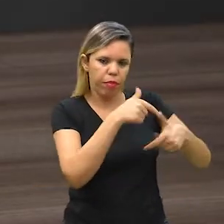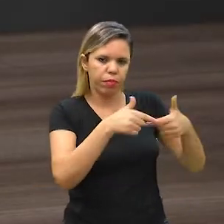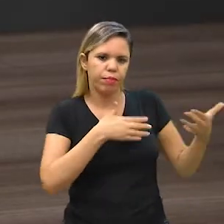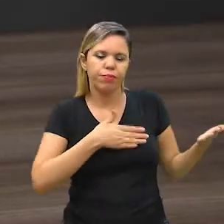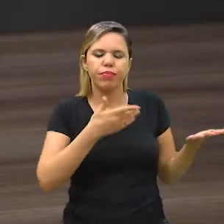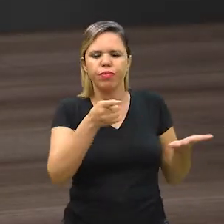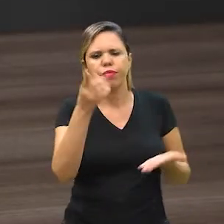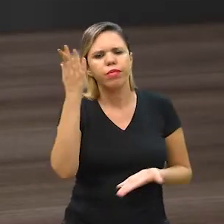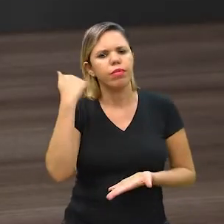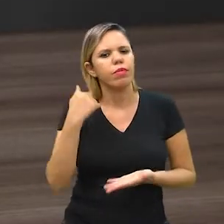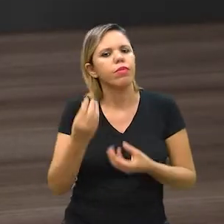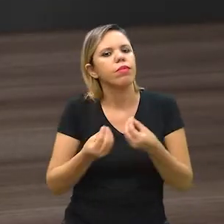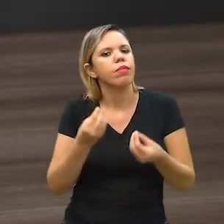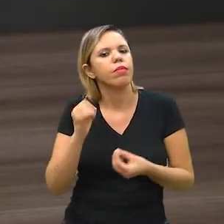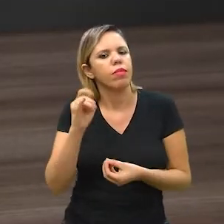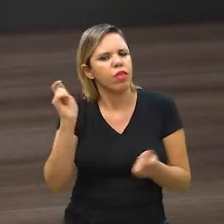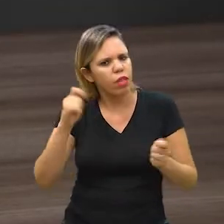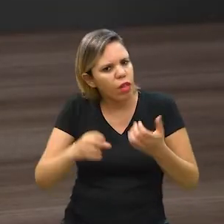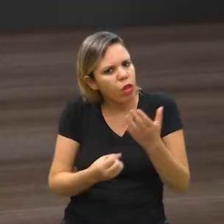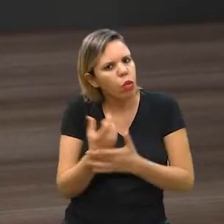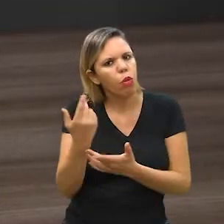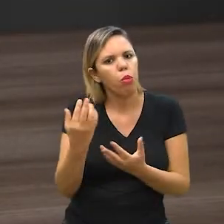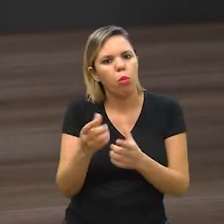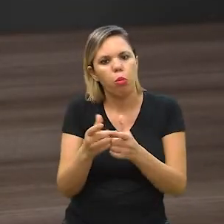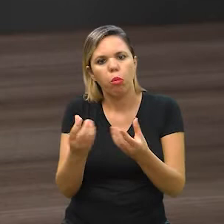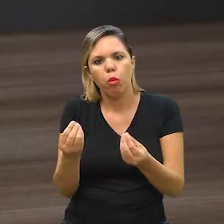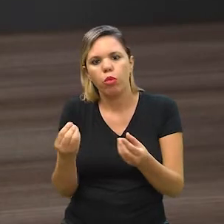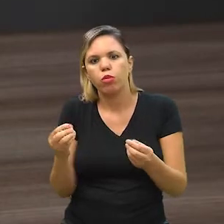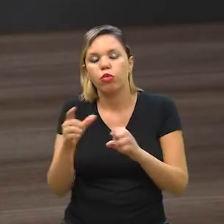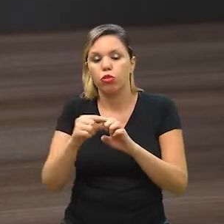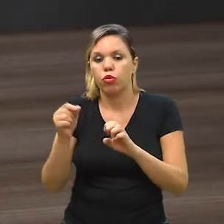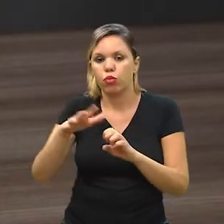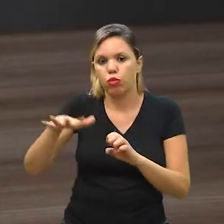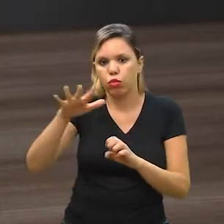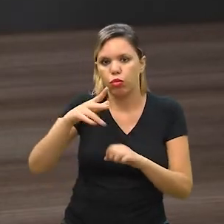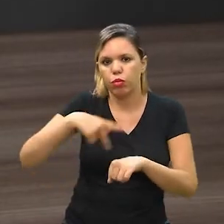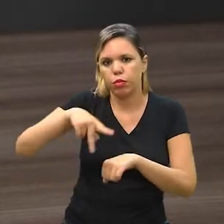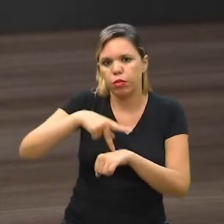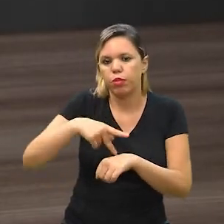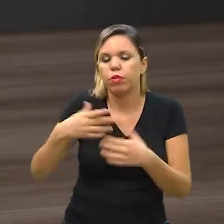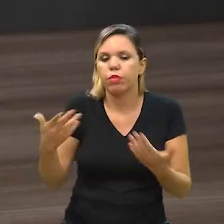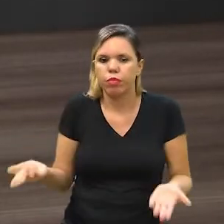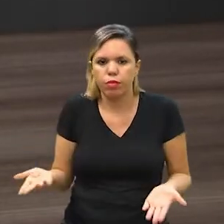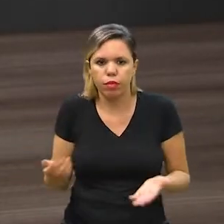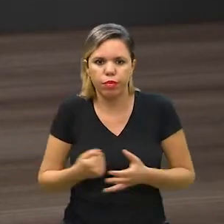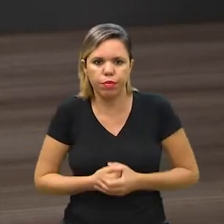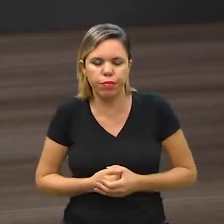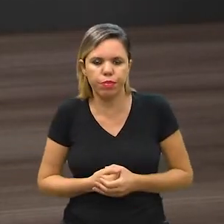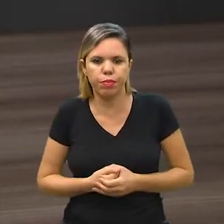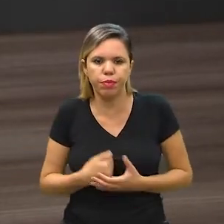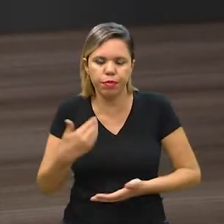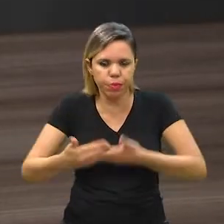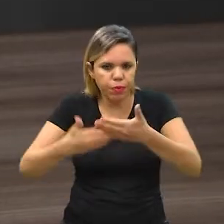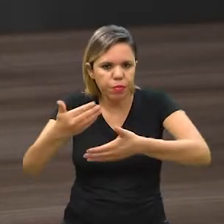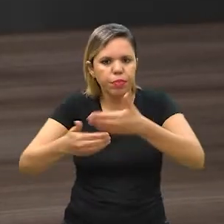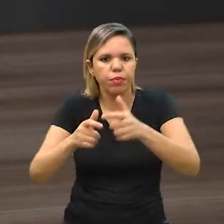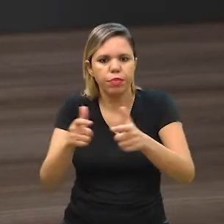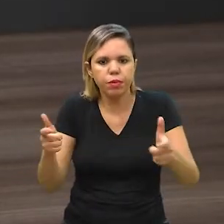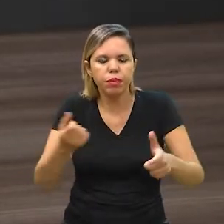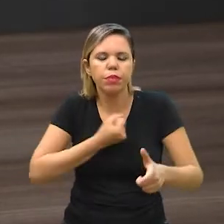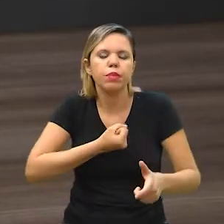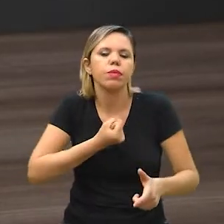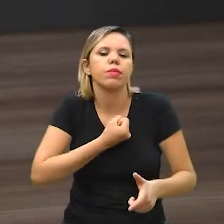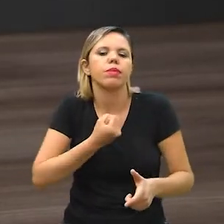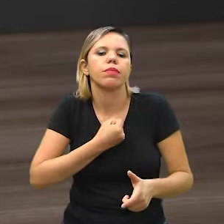um negócio. E você sabe se isso acontece com muitos empreendedores no nosso país? É cada